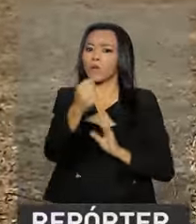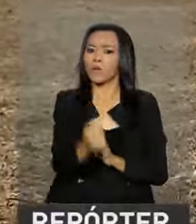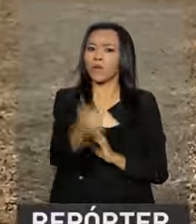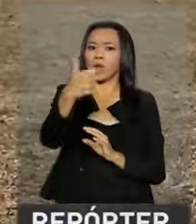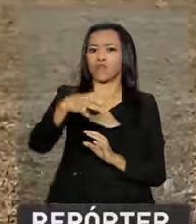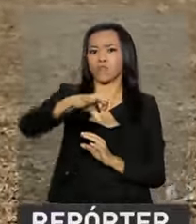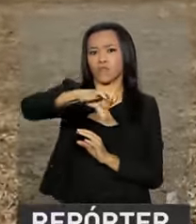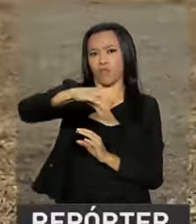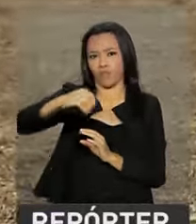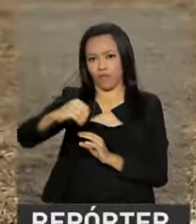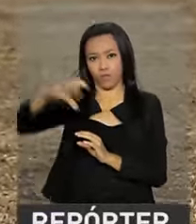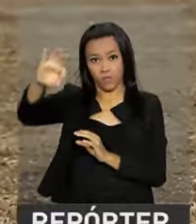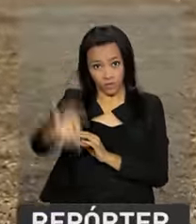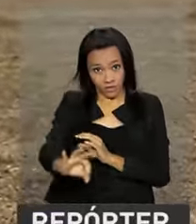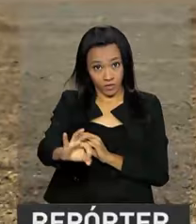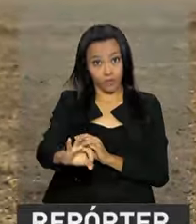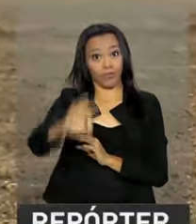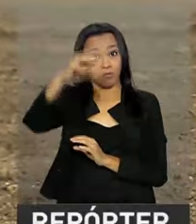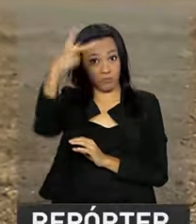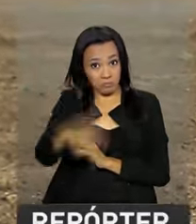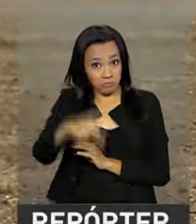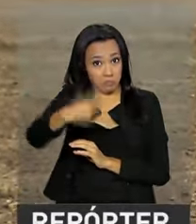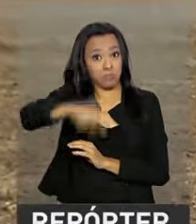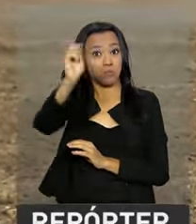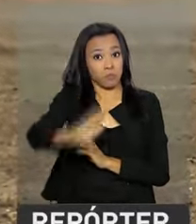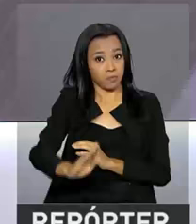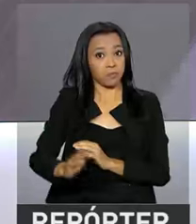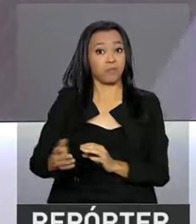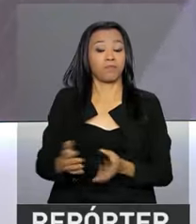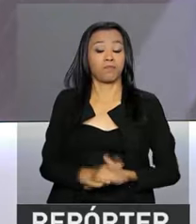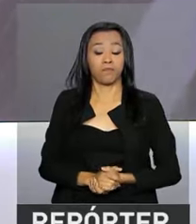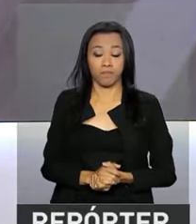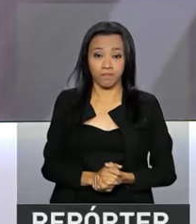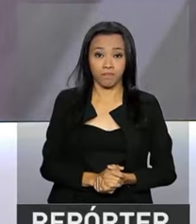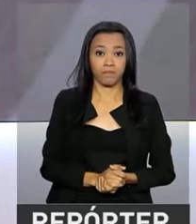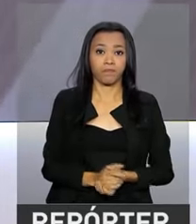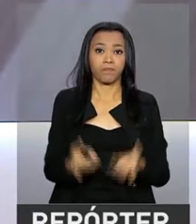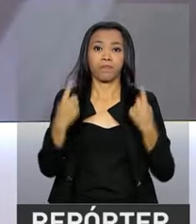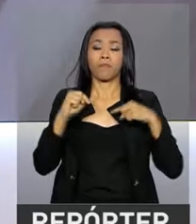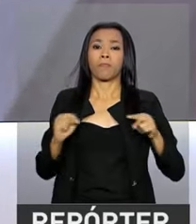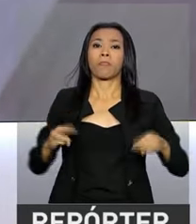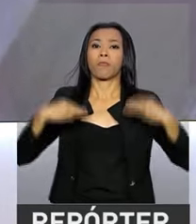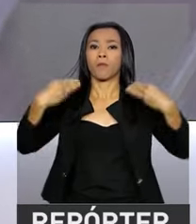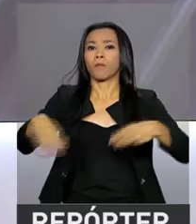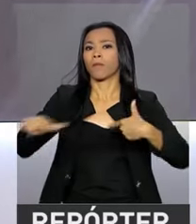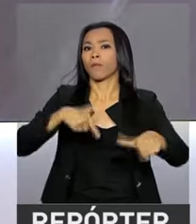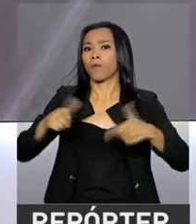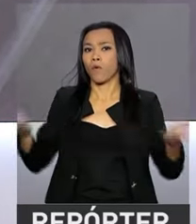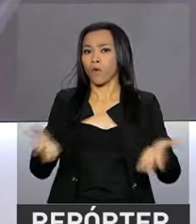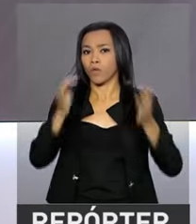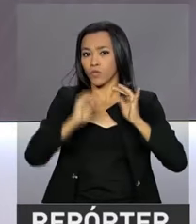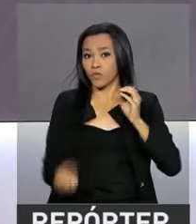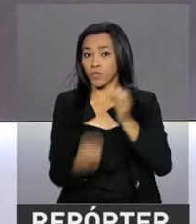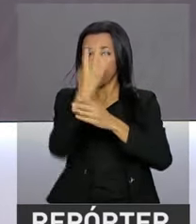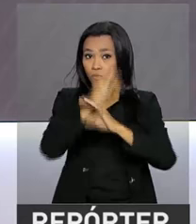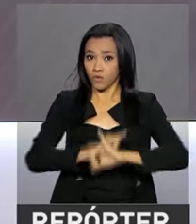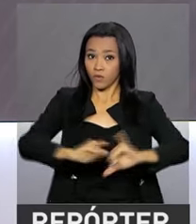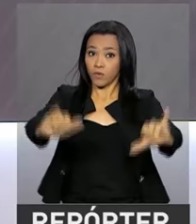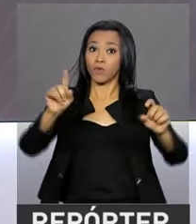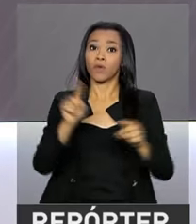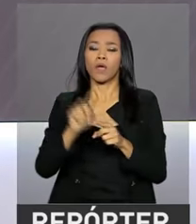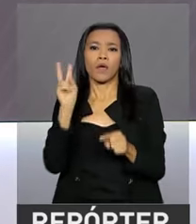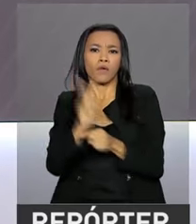90% dos grãos produzidos no país o ministério do trabalho lança hoje a campanha nacional de prevenção